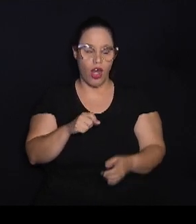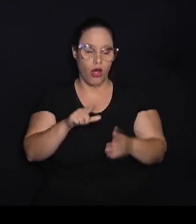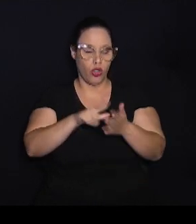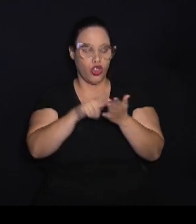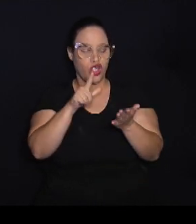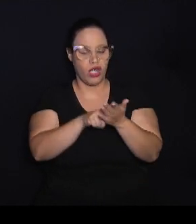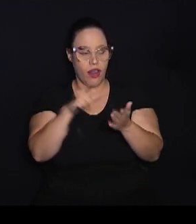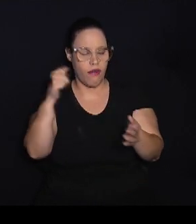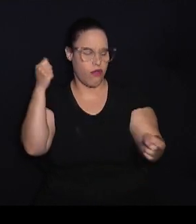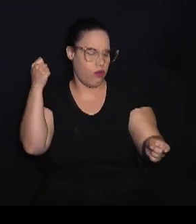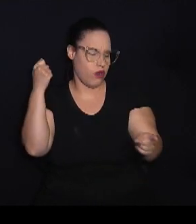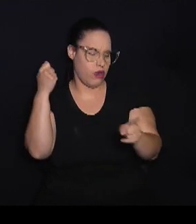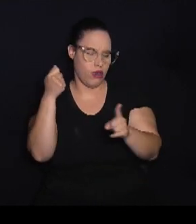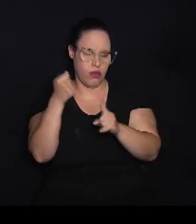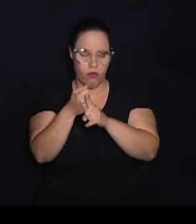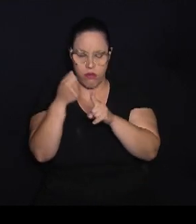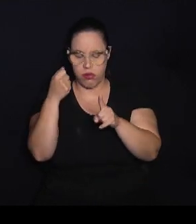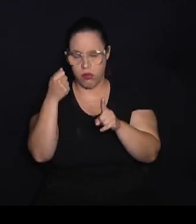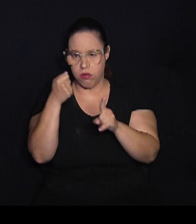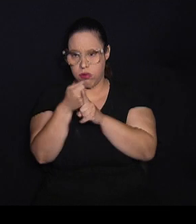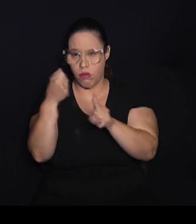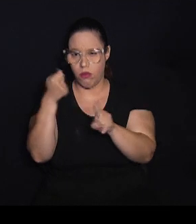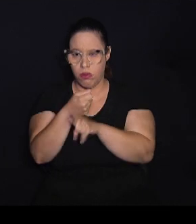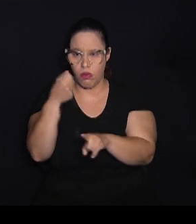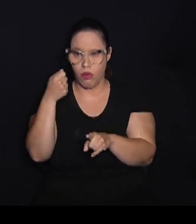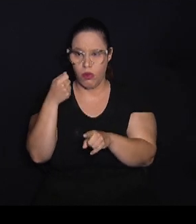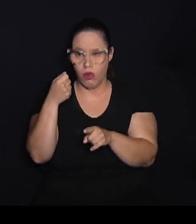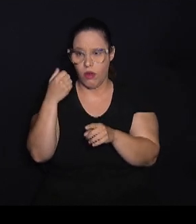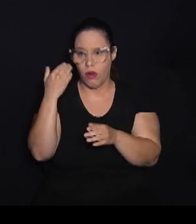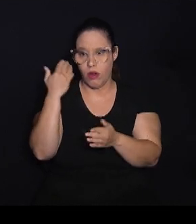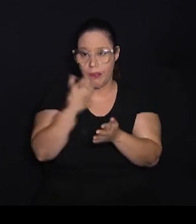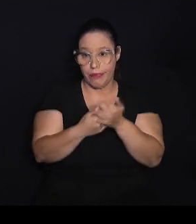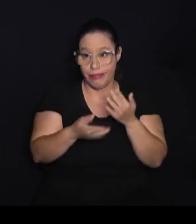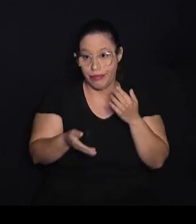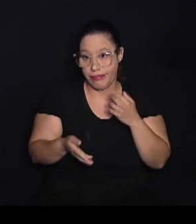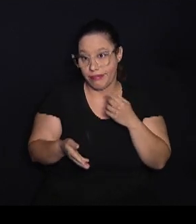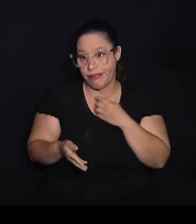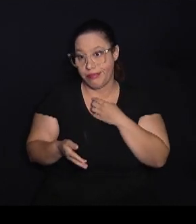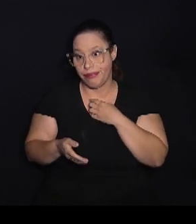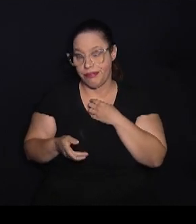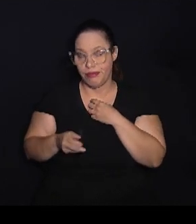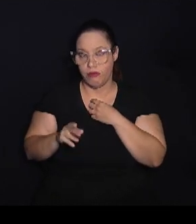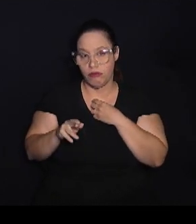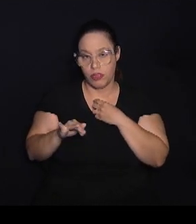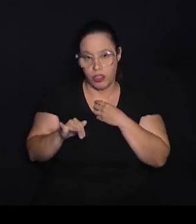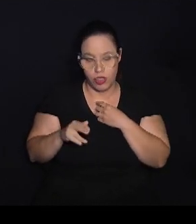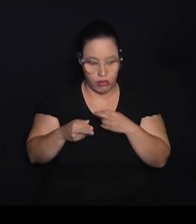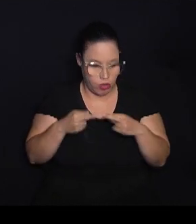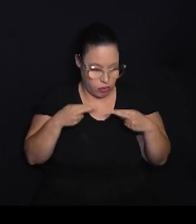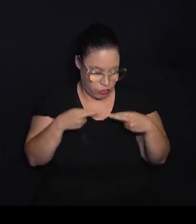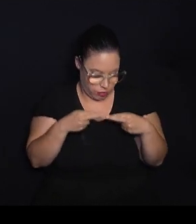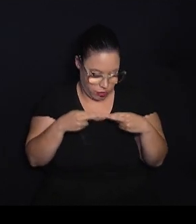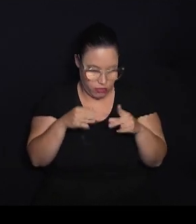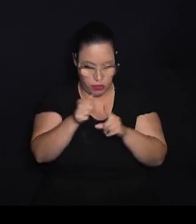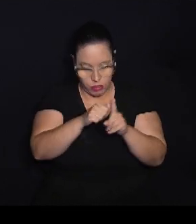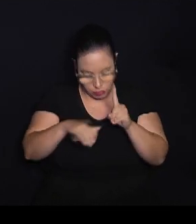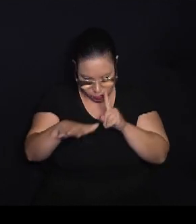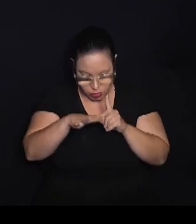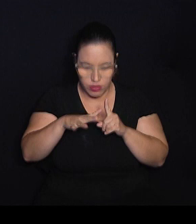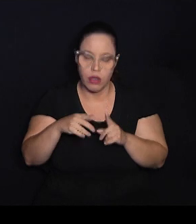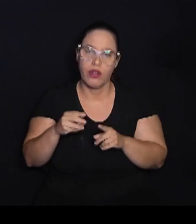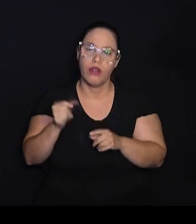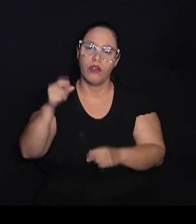publicava charges contra escravatura mas obviamente a tira retrata a sociedade da época né